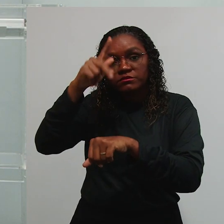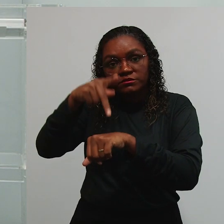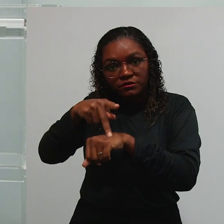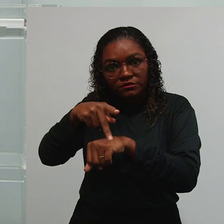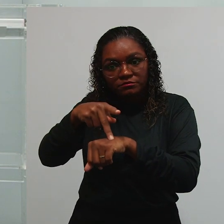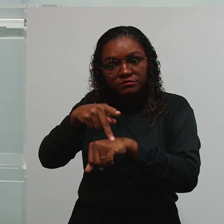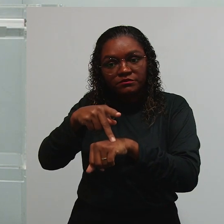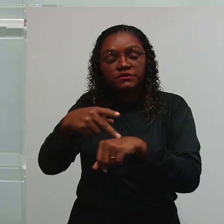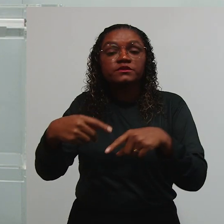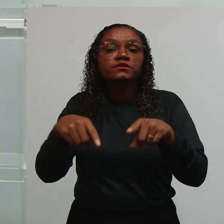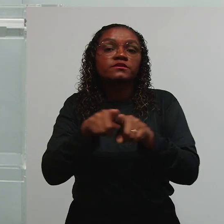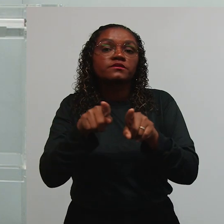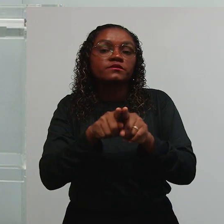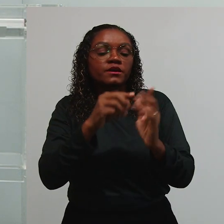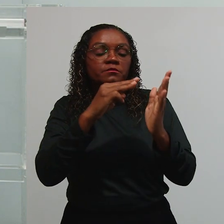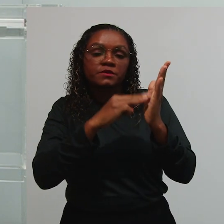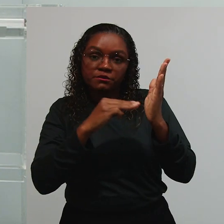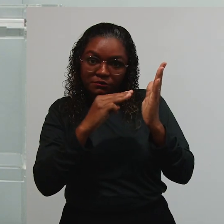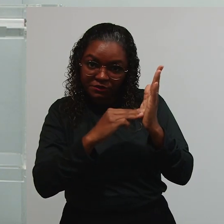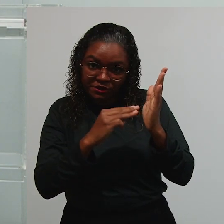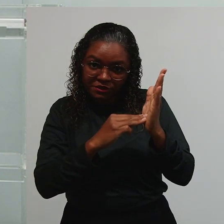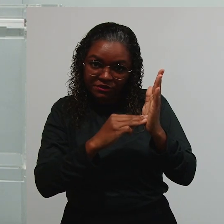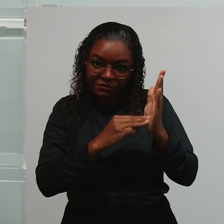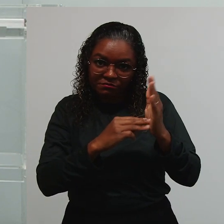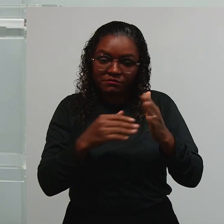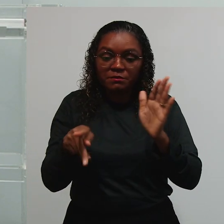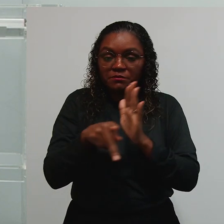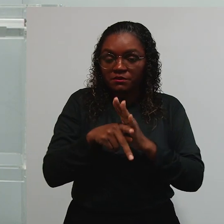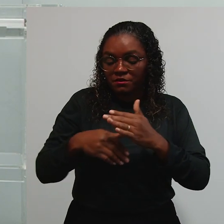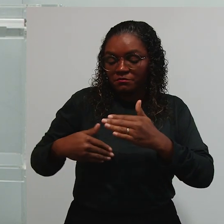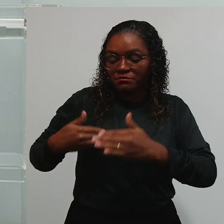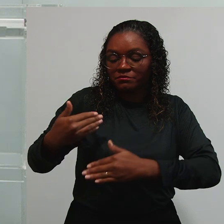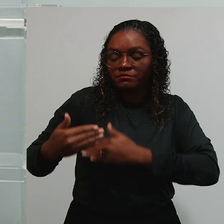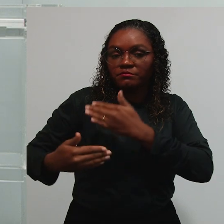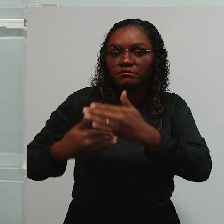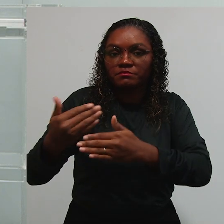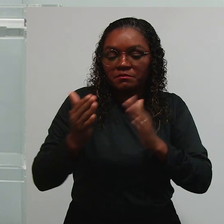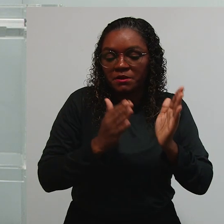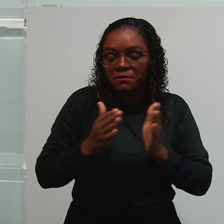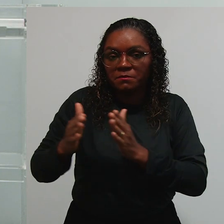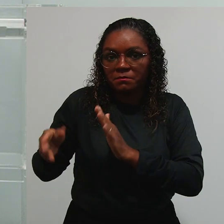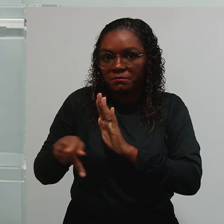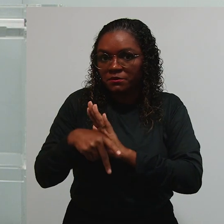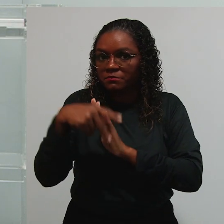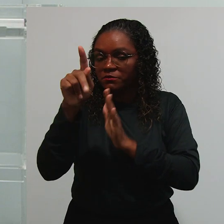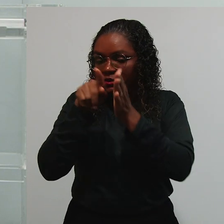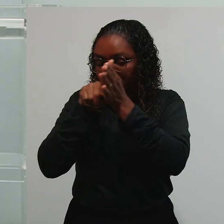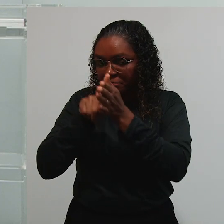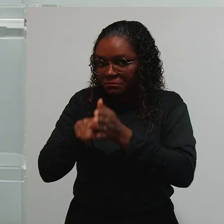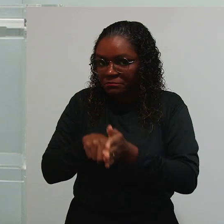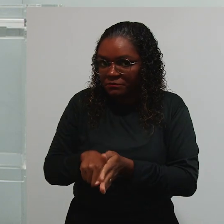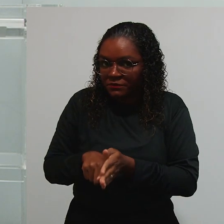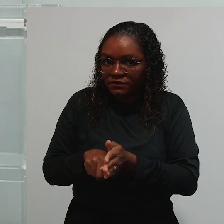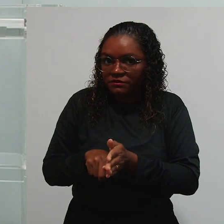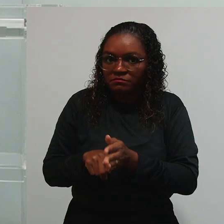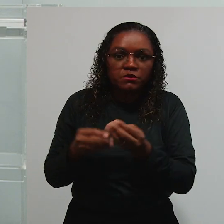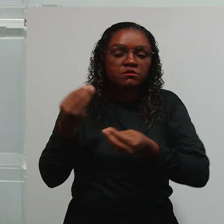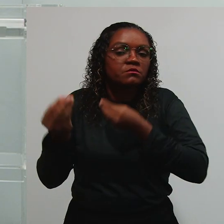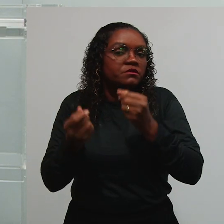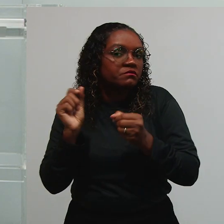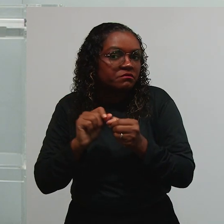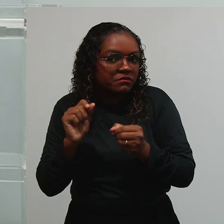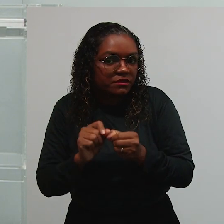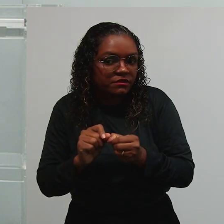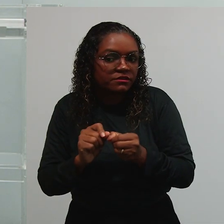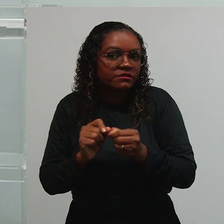para a discussão, a metodologia, que é o percurso que você realizou na sua investigação, como que você fez a sua